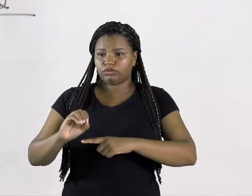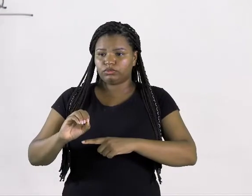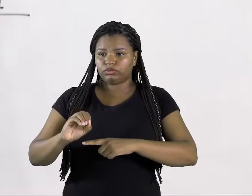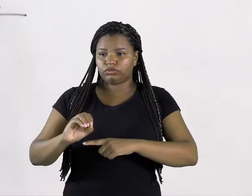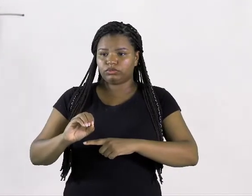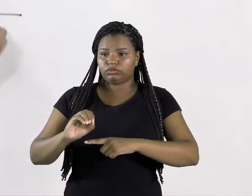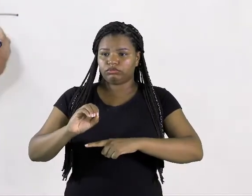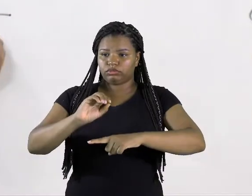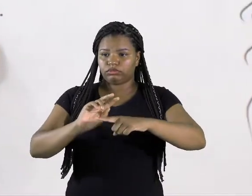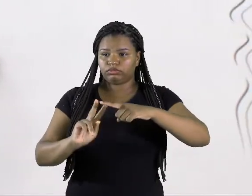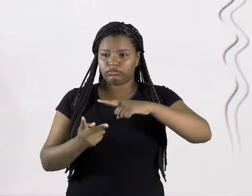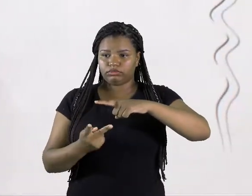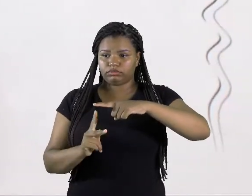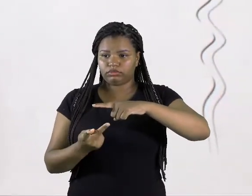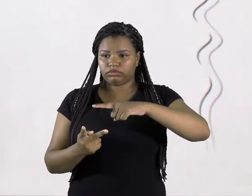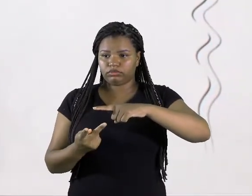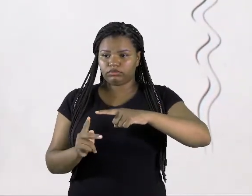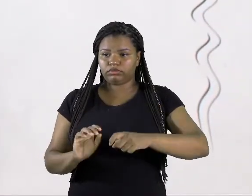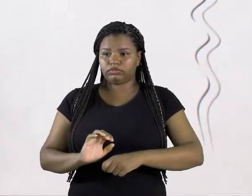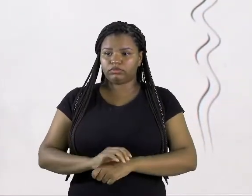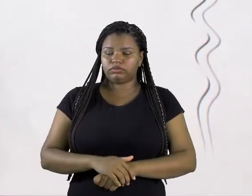sobre a hipotenusa.